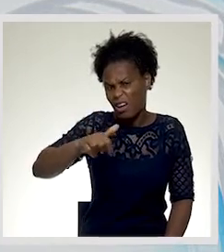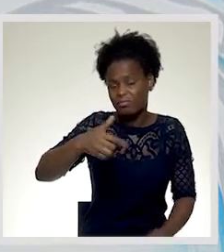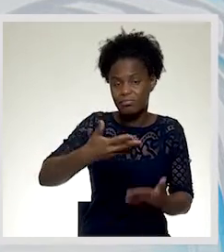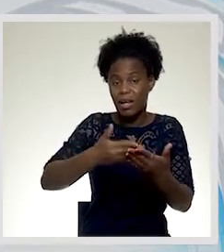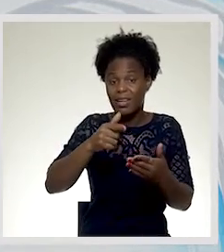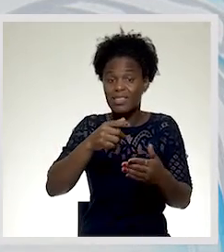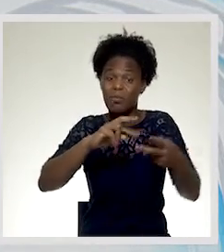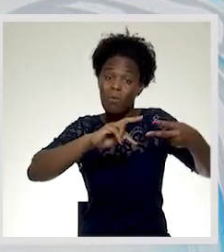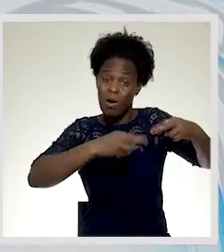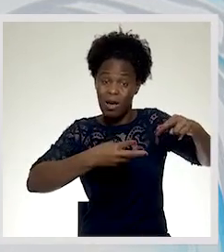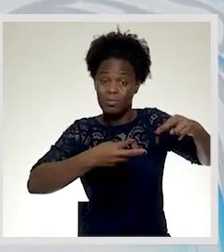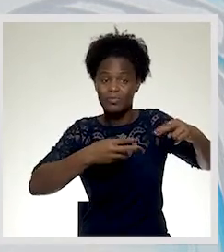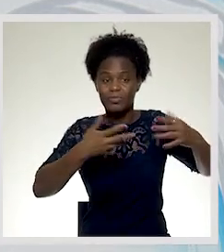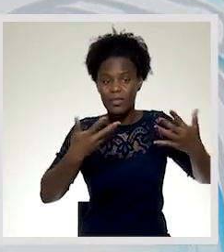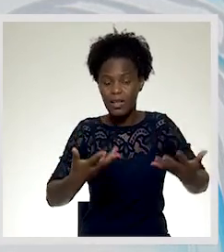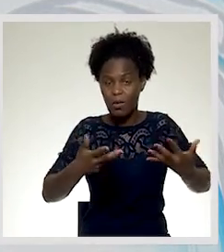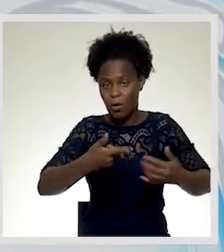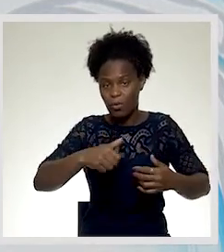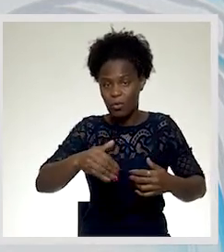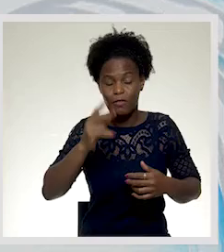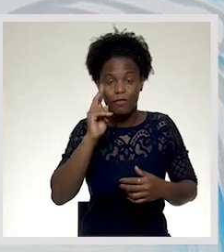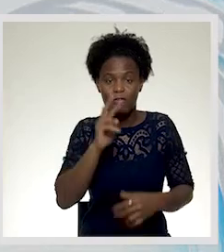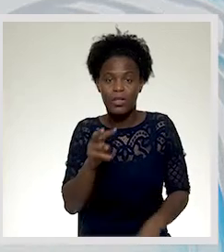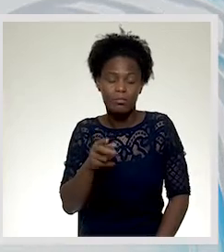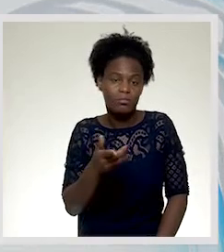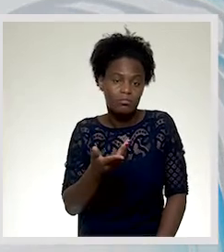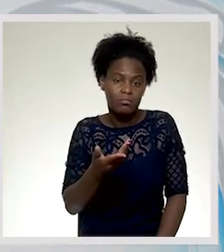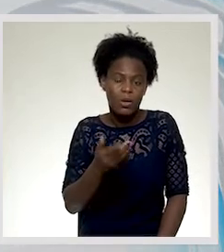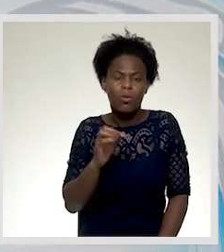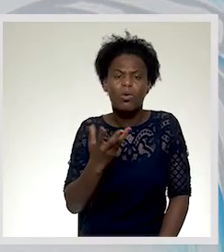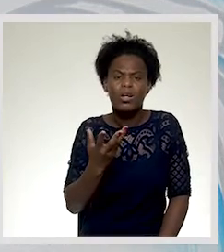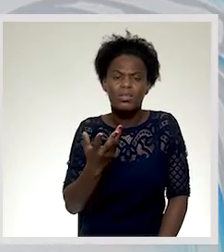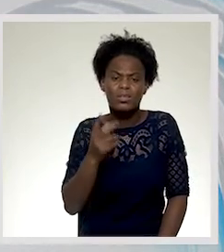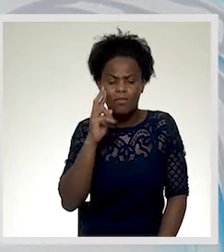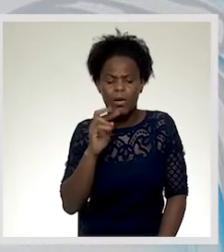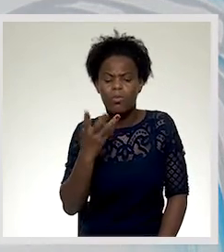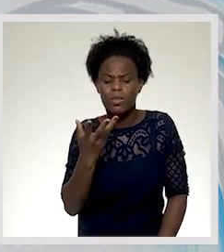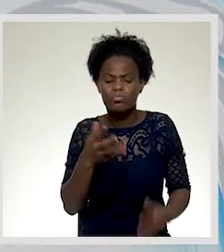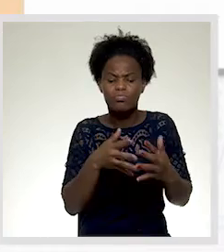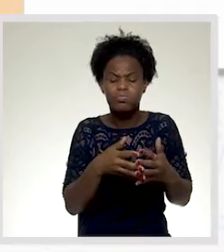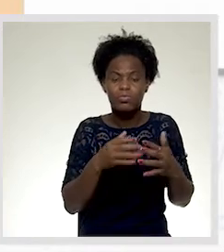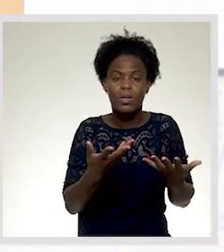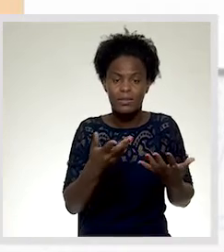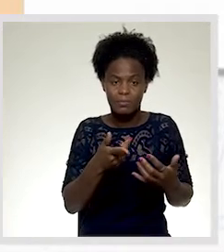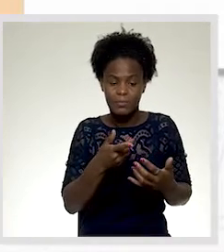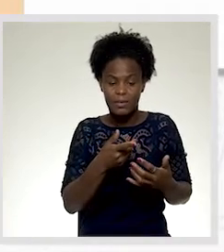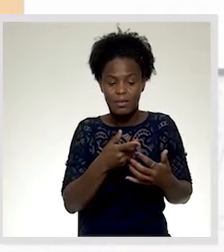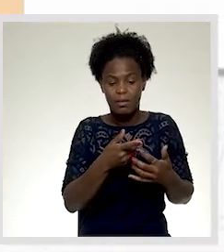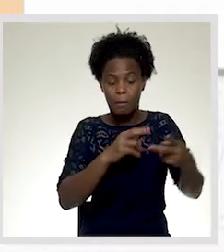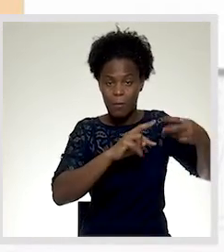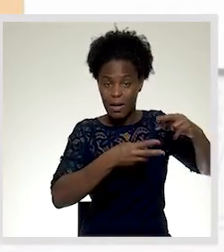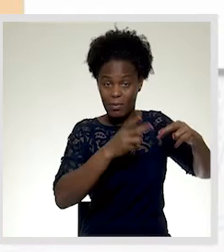acidez a estas moléculas. Agora, vamos ver quais são essas estruturas.